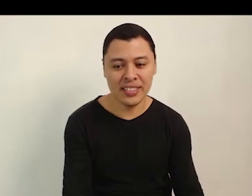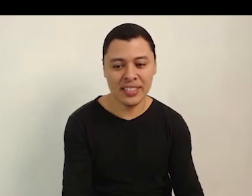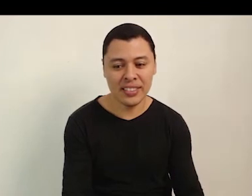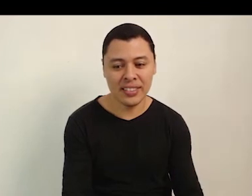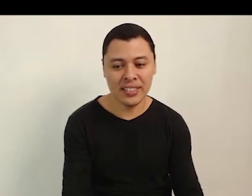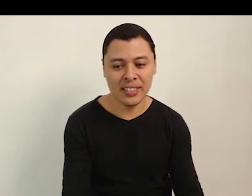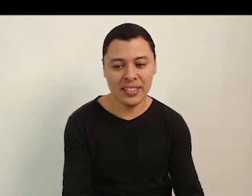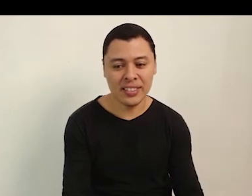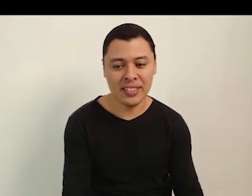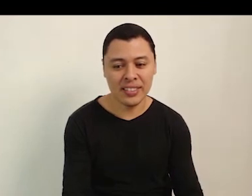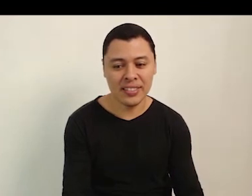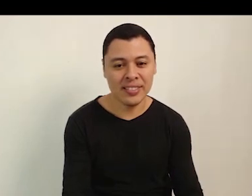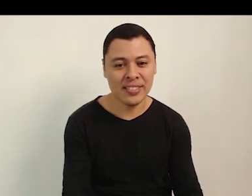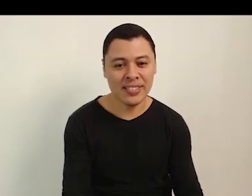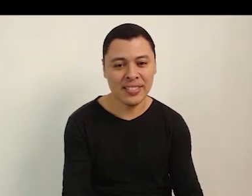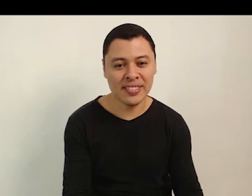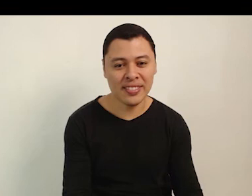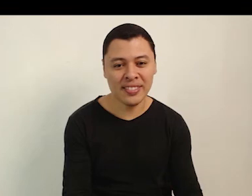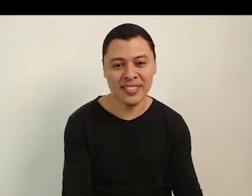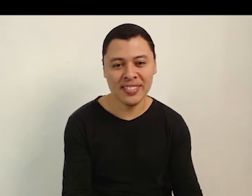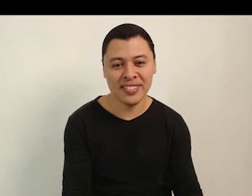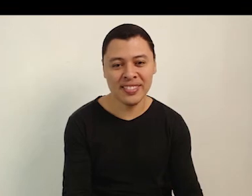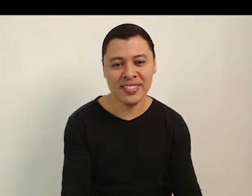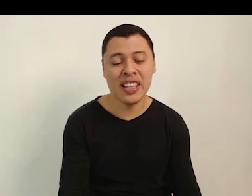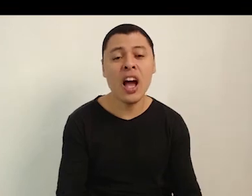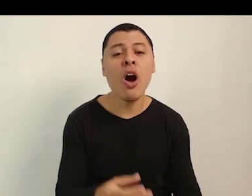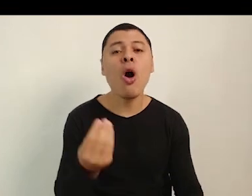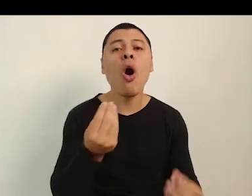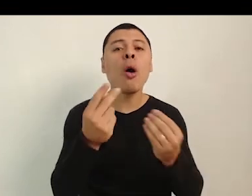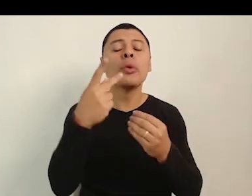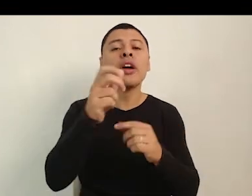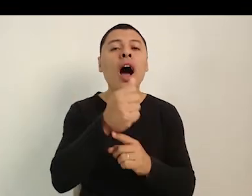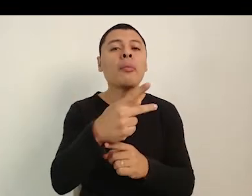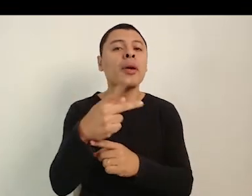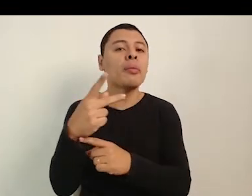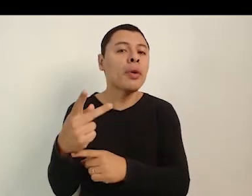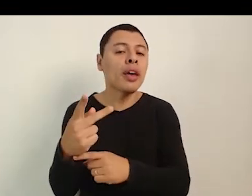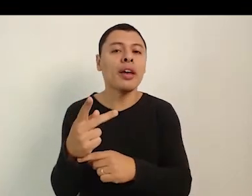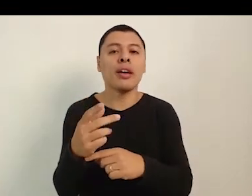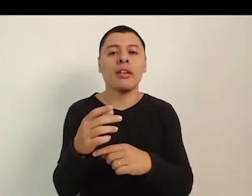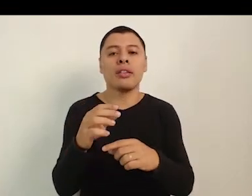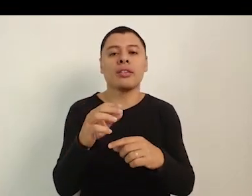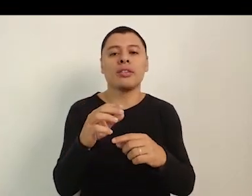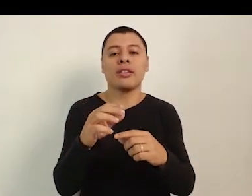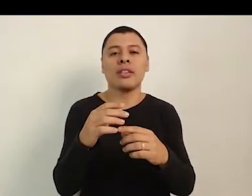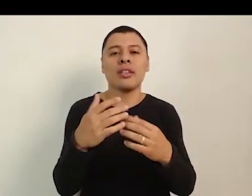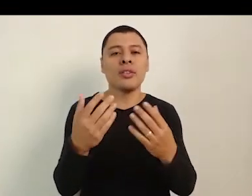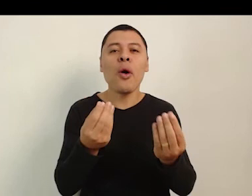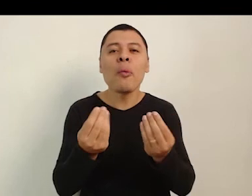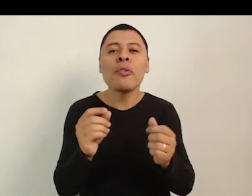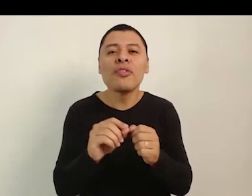Deixar assim mesmo. E como que a gente garante a acessibilidade do seu aplicativo ou site para todas as pessoas?